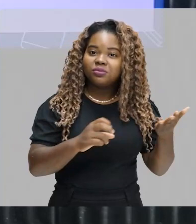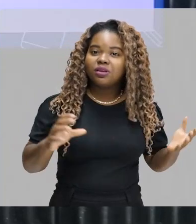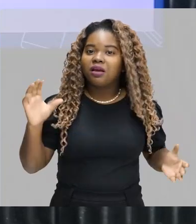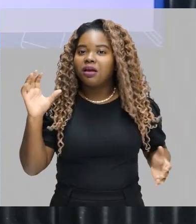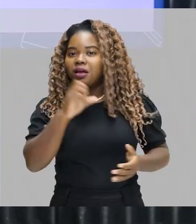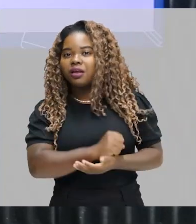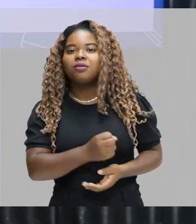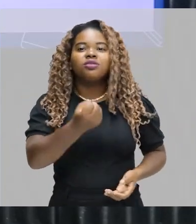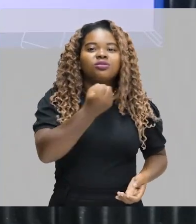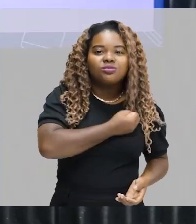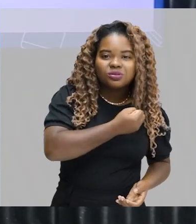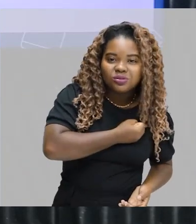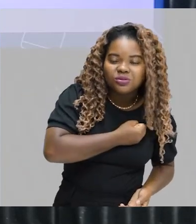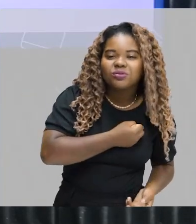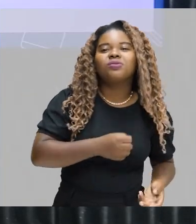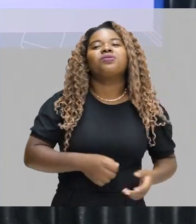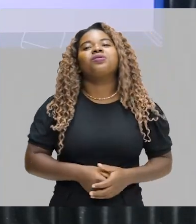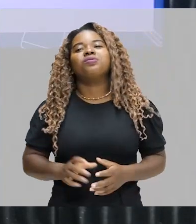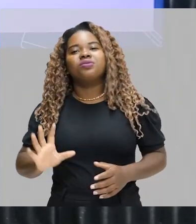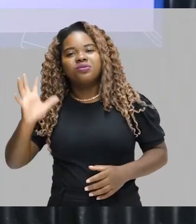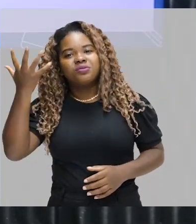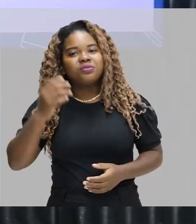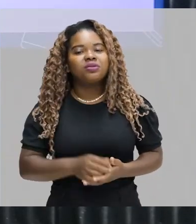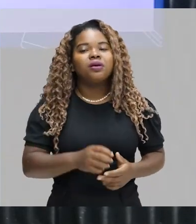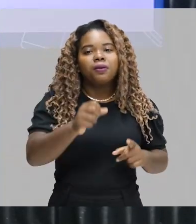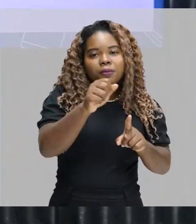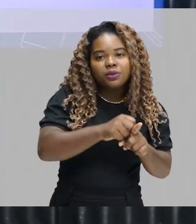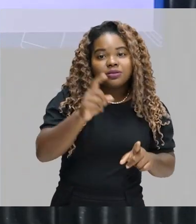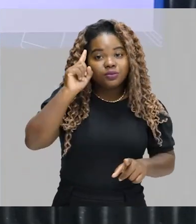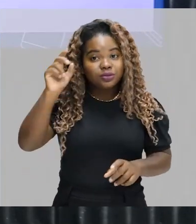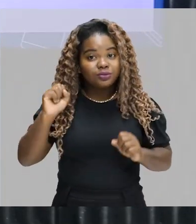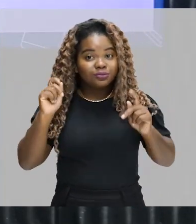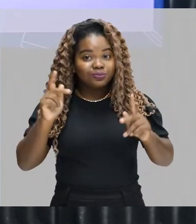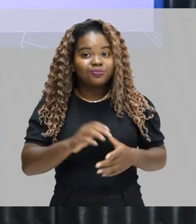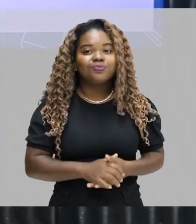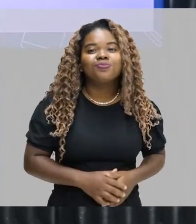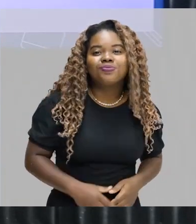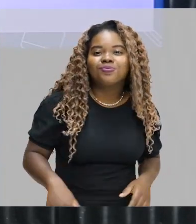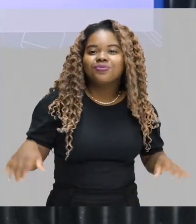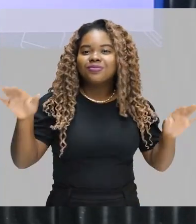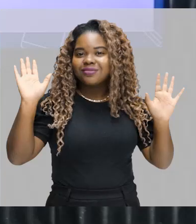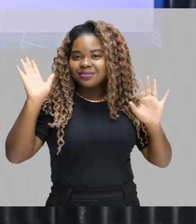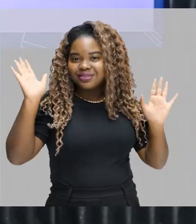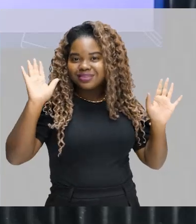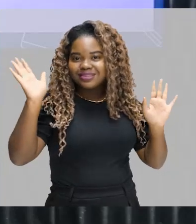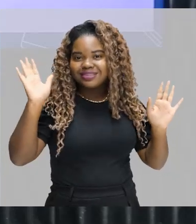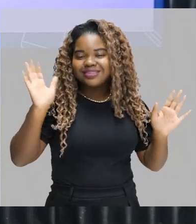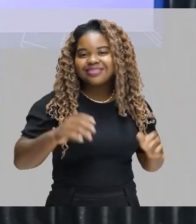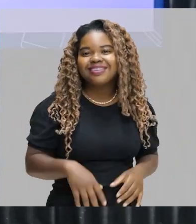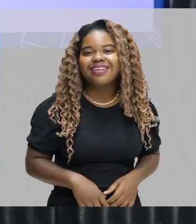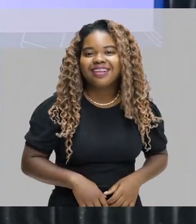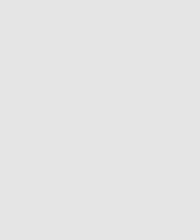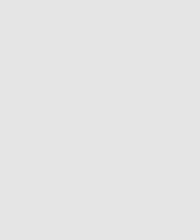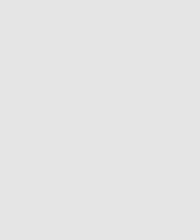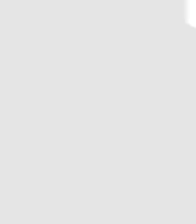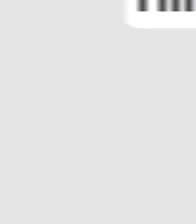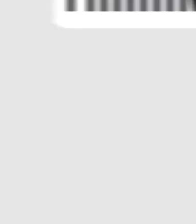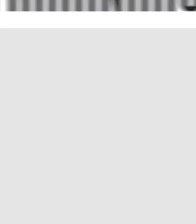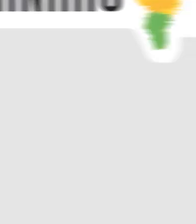rapidamente sobre números, sobre estações do ano, meses e dias. Bom, até a próxima, fiquem bem e bye bye.